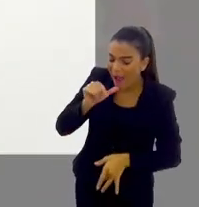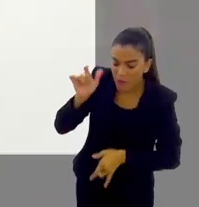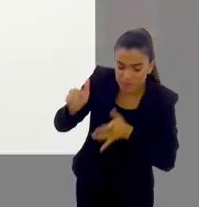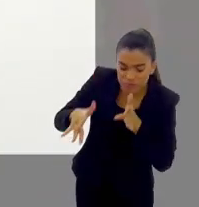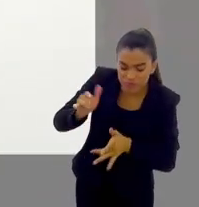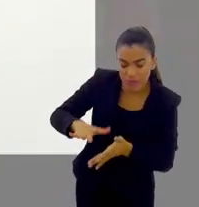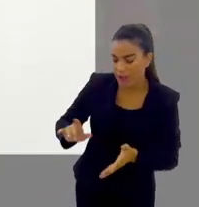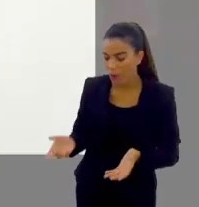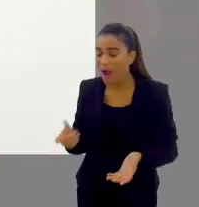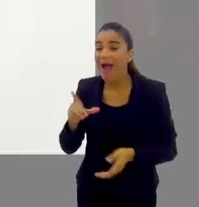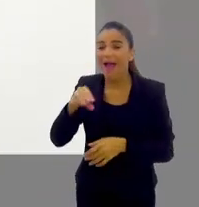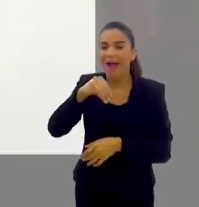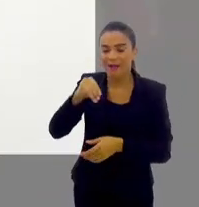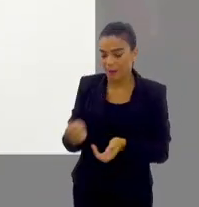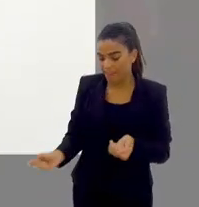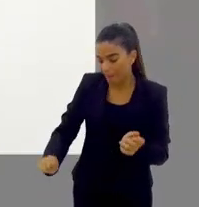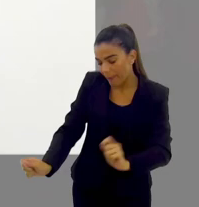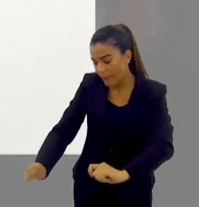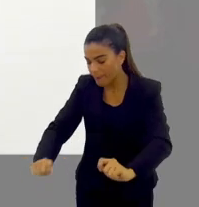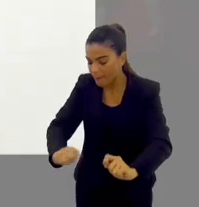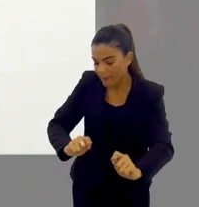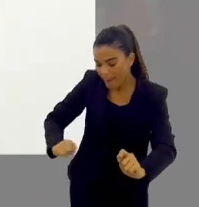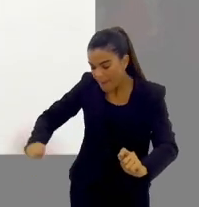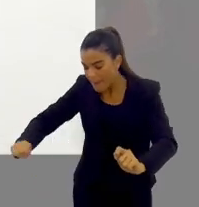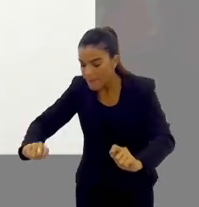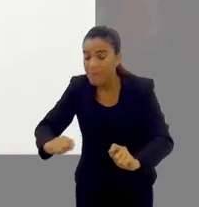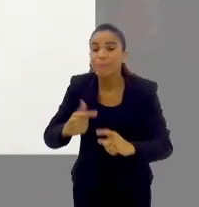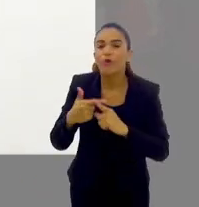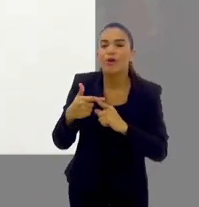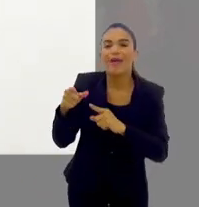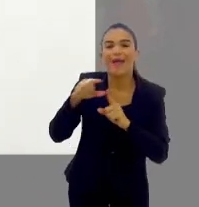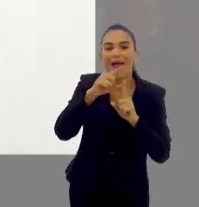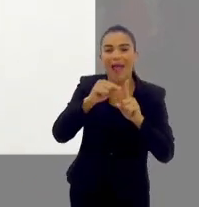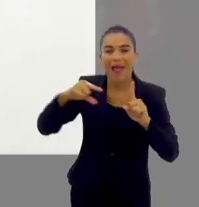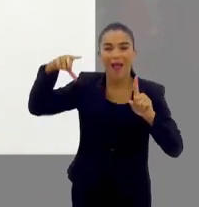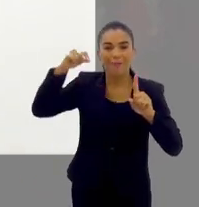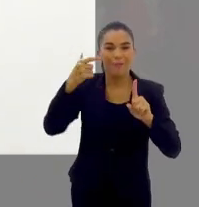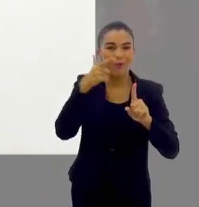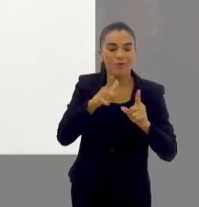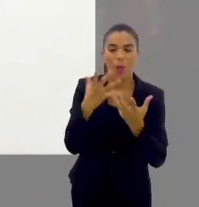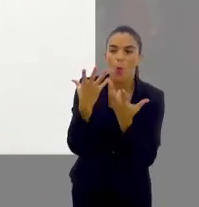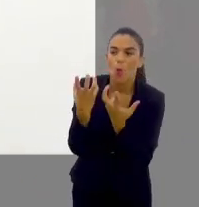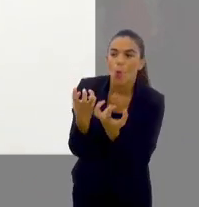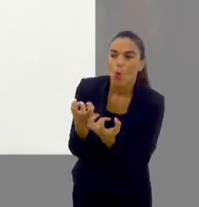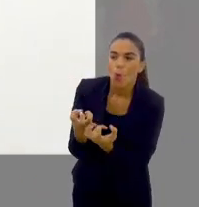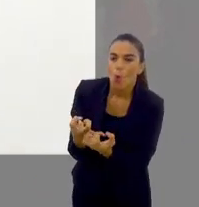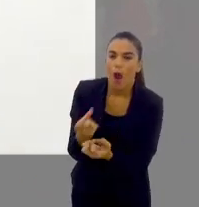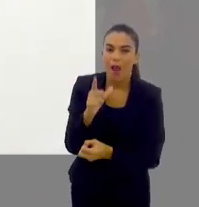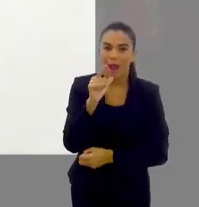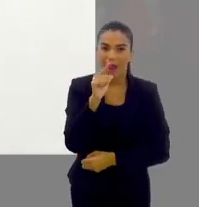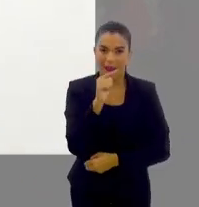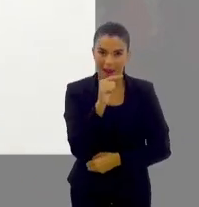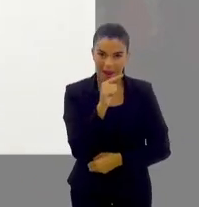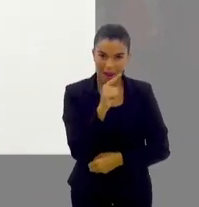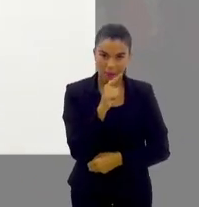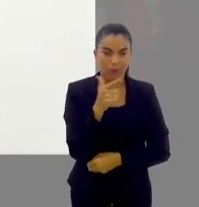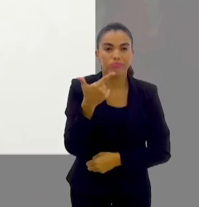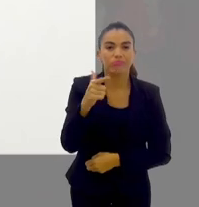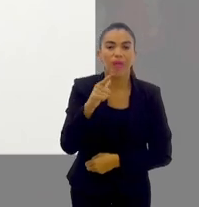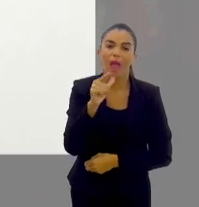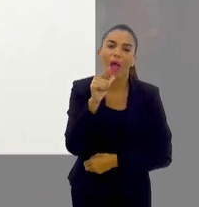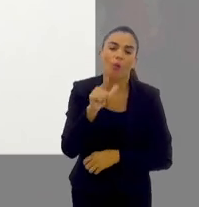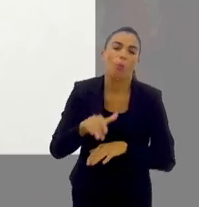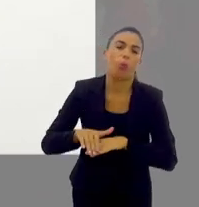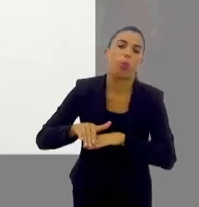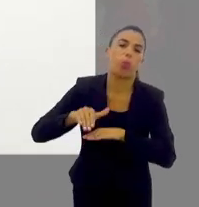vasinhos de planta colocar areia em volta, porque aí a planta consegue sugar aquela água, você consegue regar, mas não fica com aquela